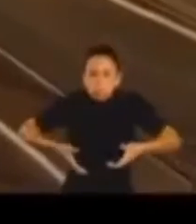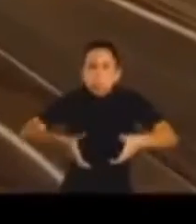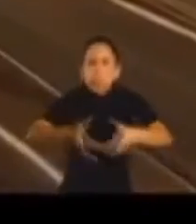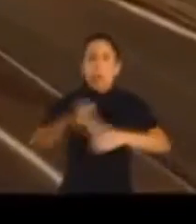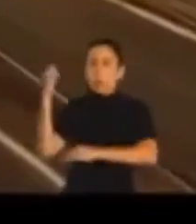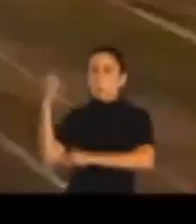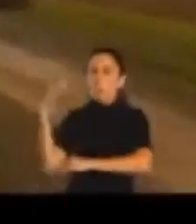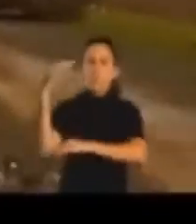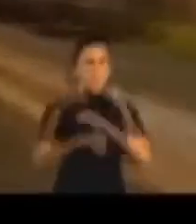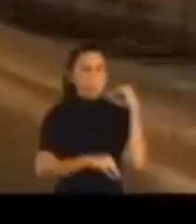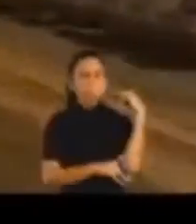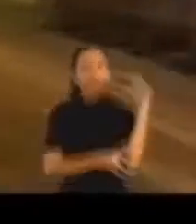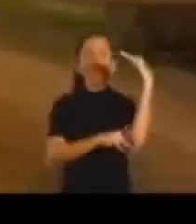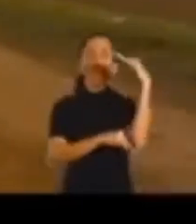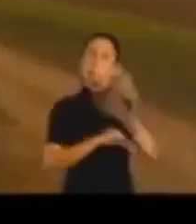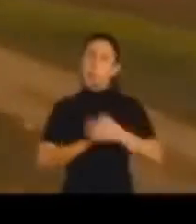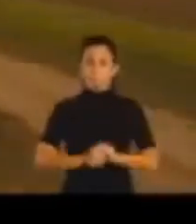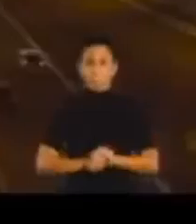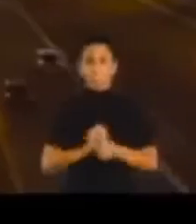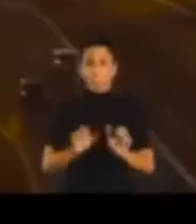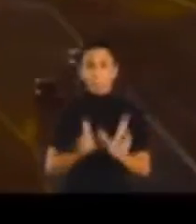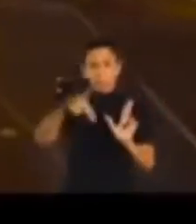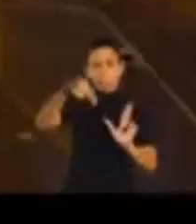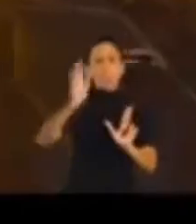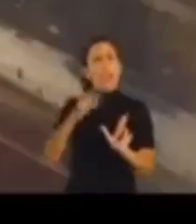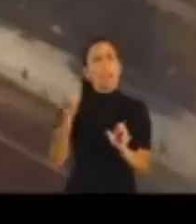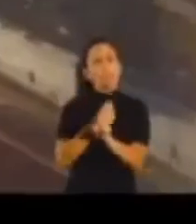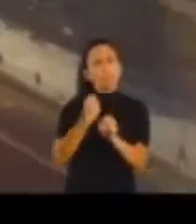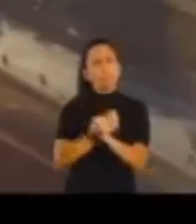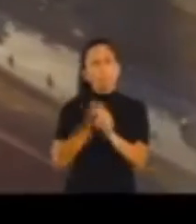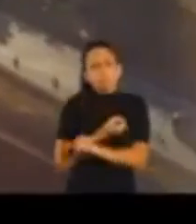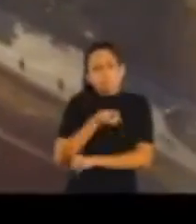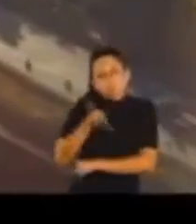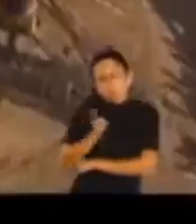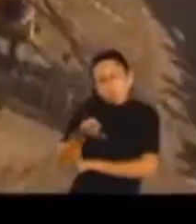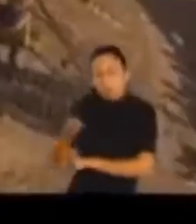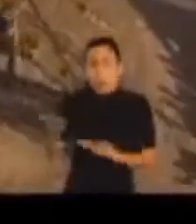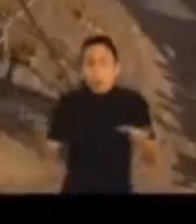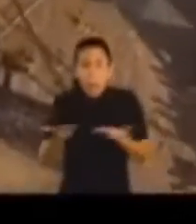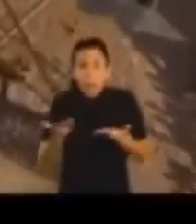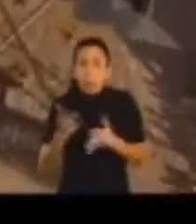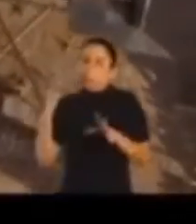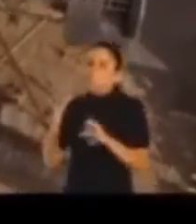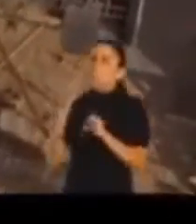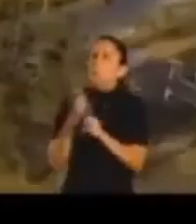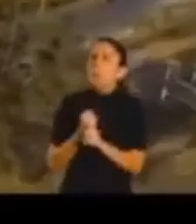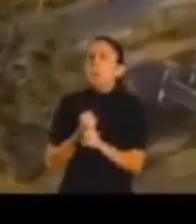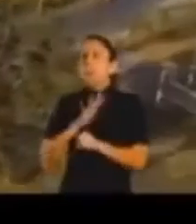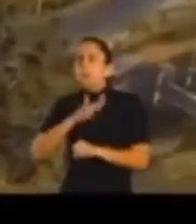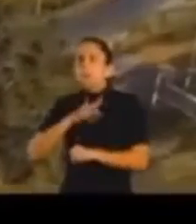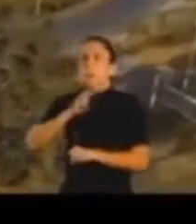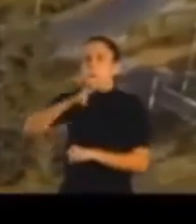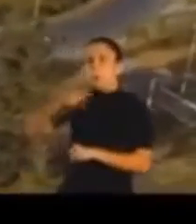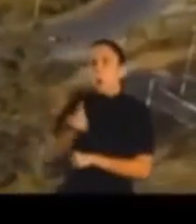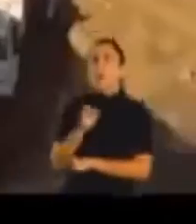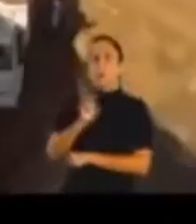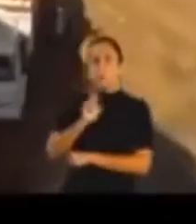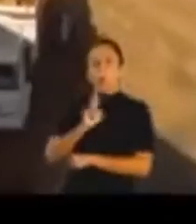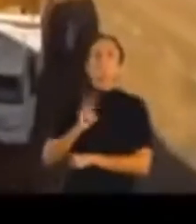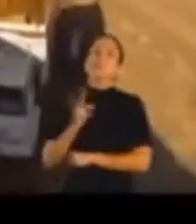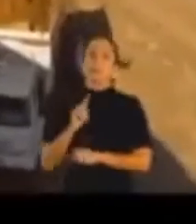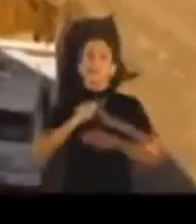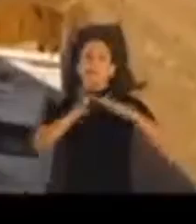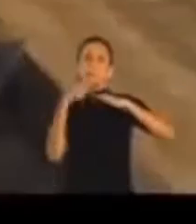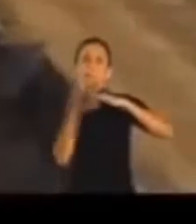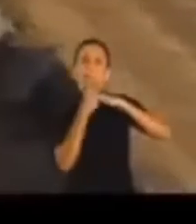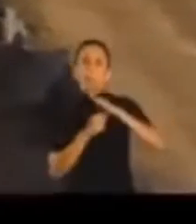drenagem, pavimentação, água, esgoto e iluminação. Na saída norte, a TerraCap já investiu milhões em obras. Só em